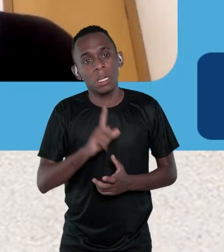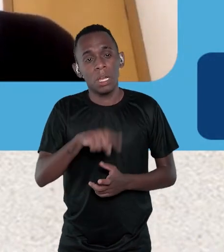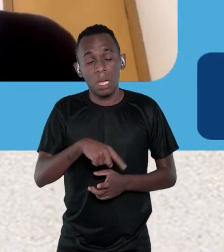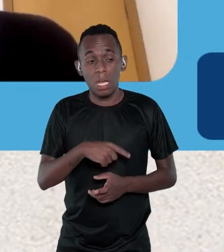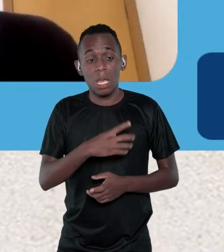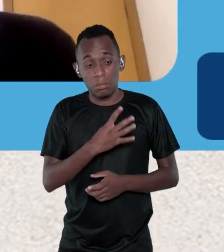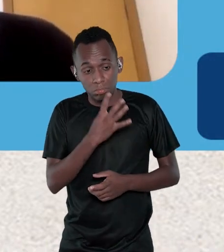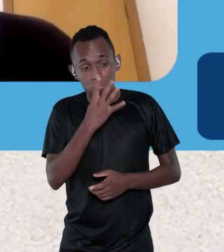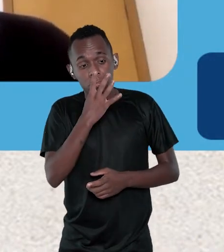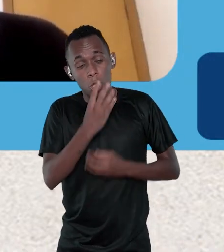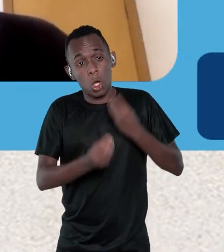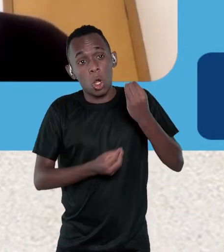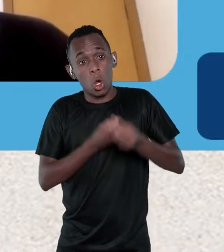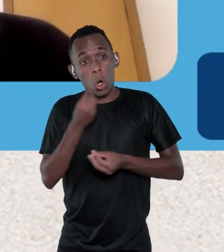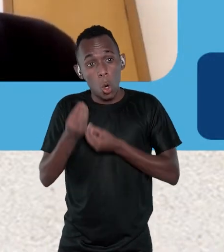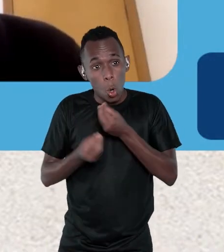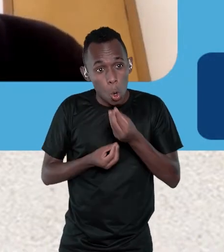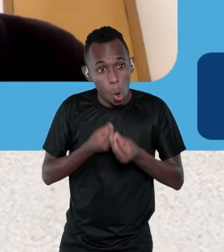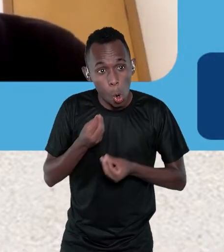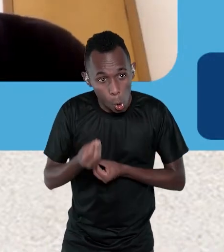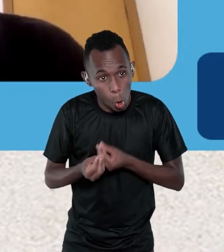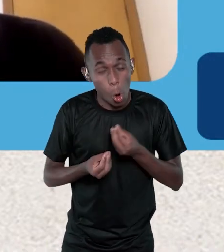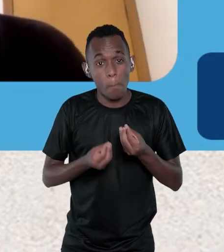lá, não. É